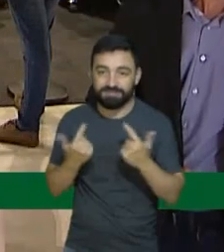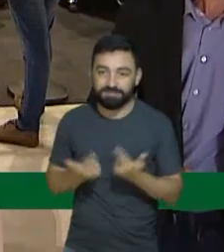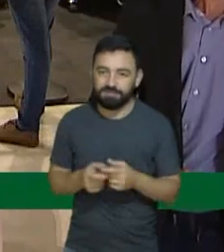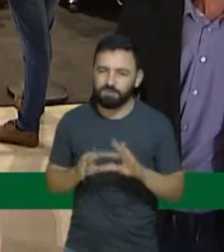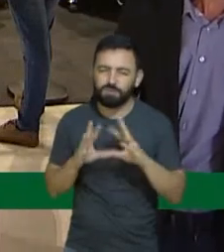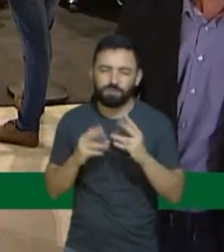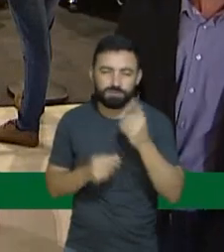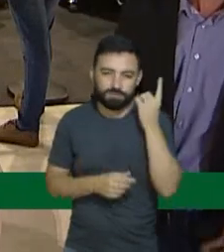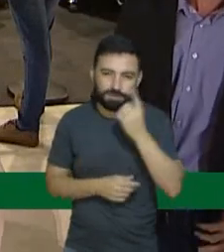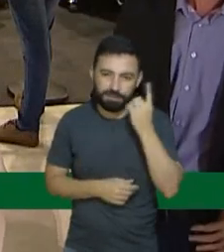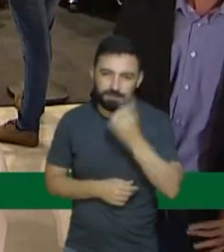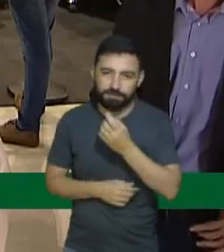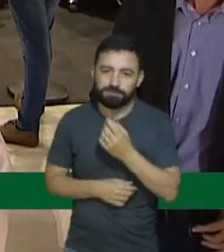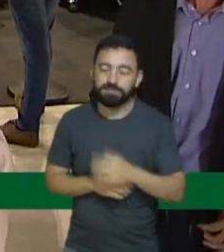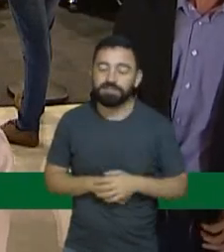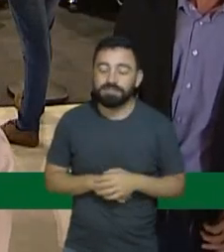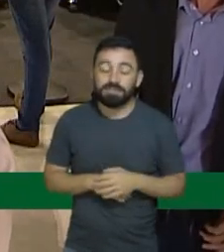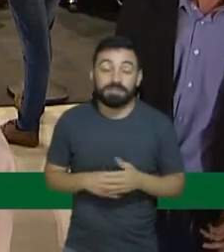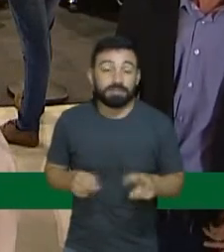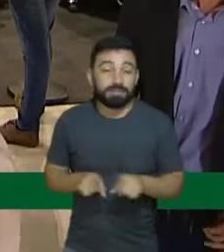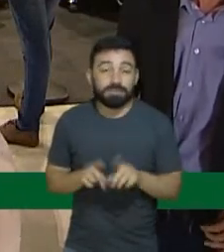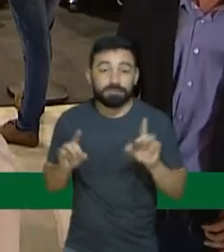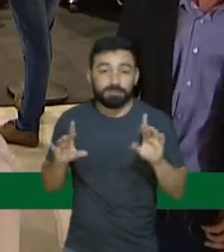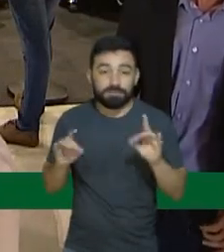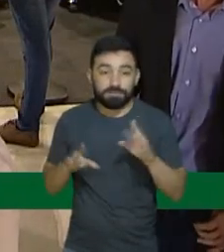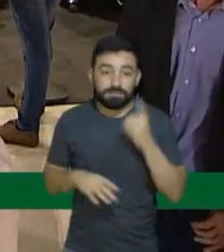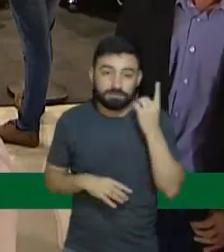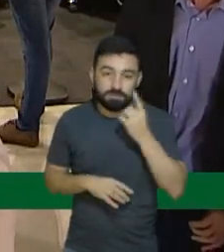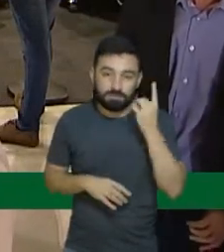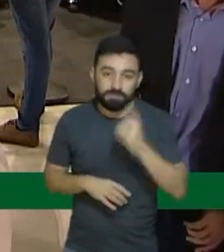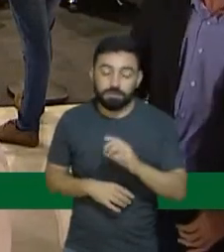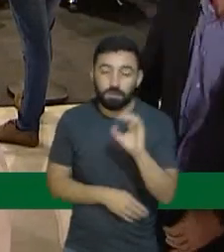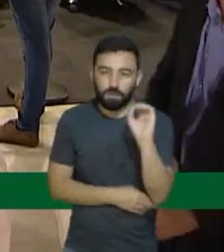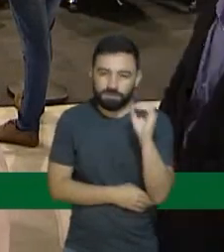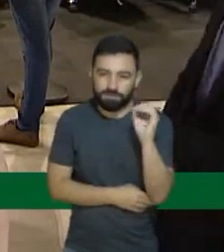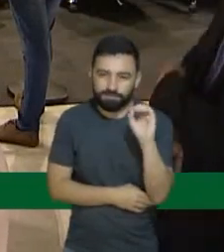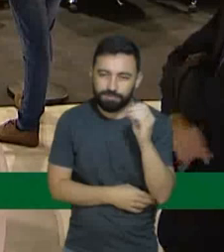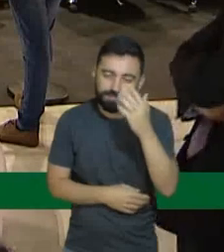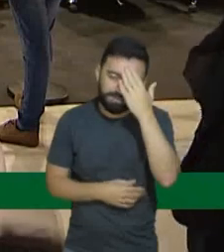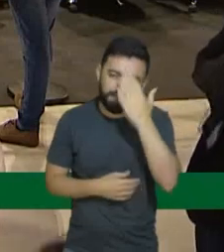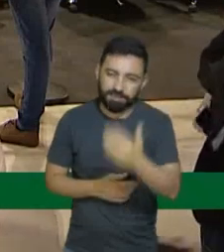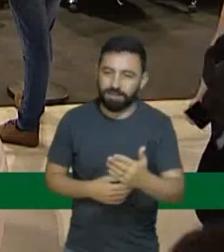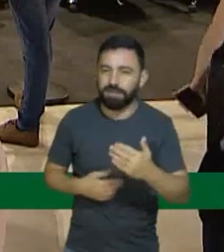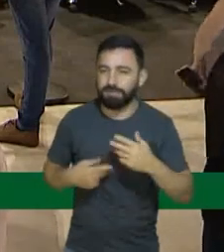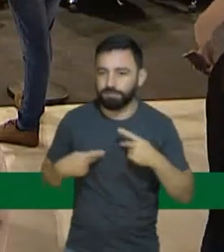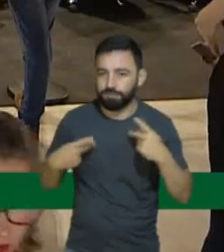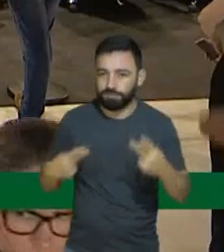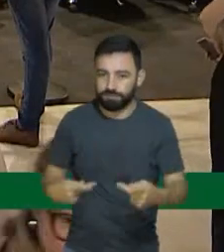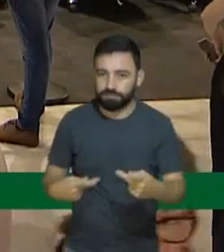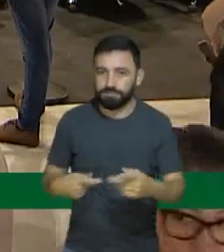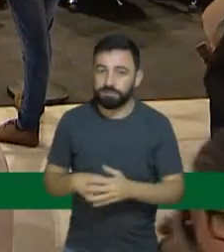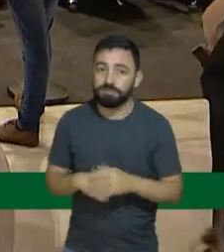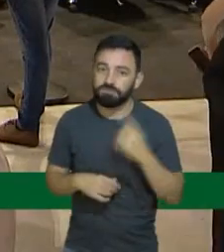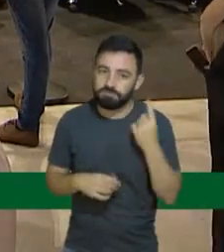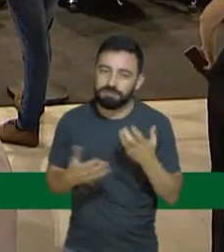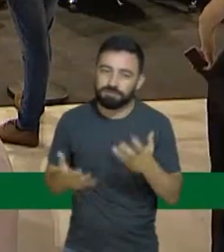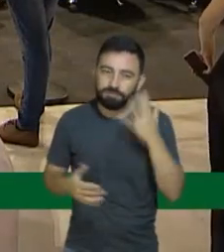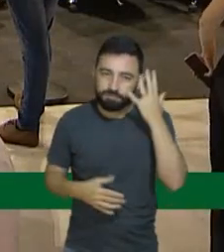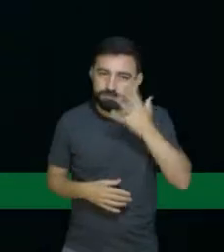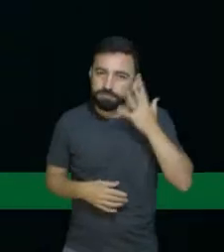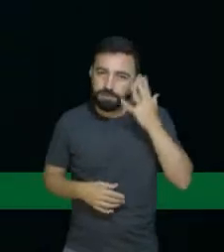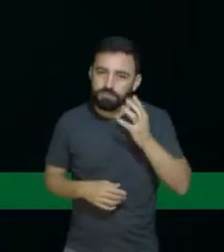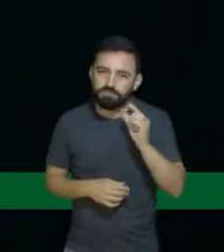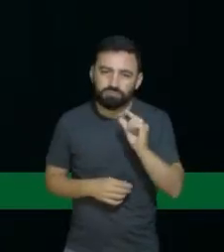deputados em especial Deputado Óscar gutos Obrigado pelo convite de estar aqui pra gente falar um pouquinho